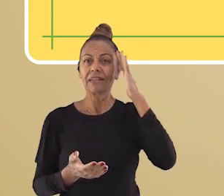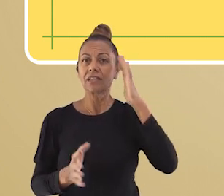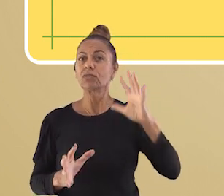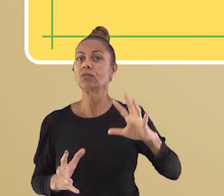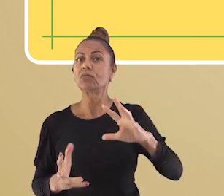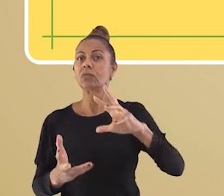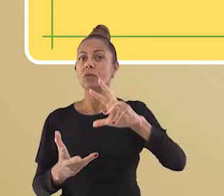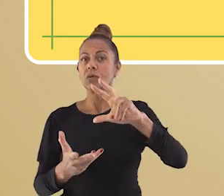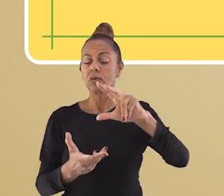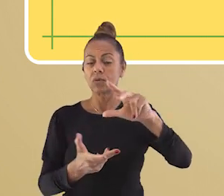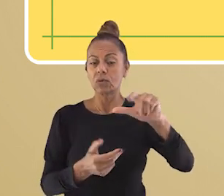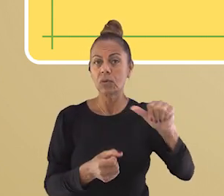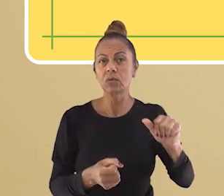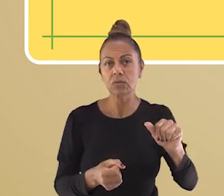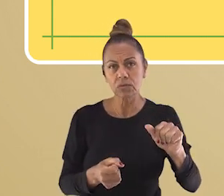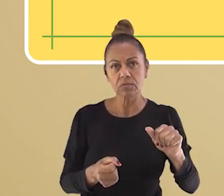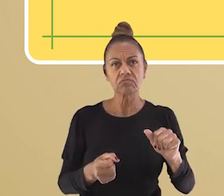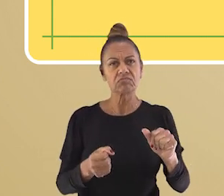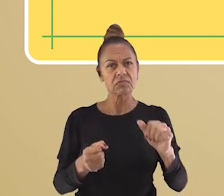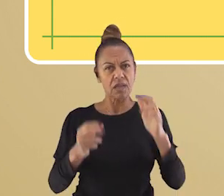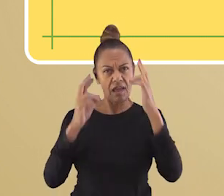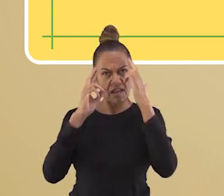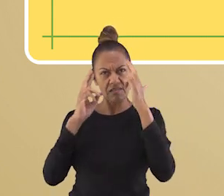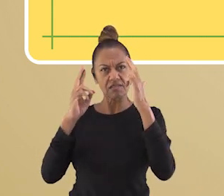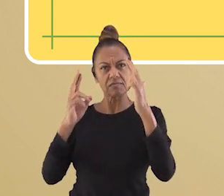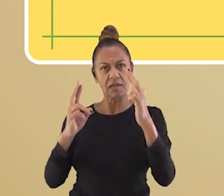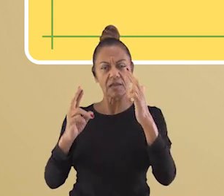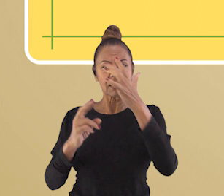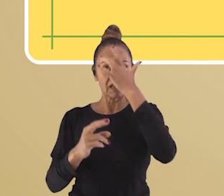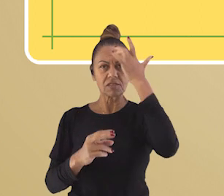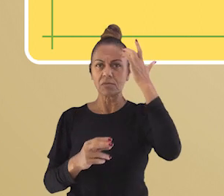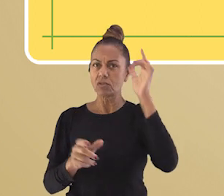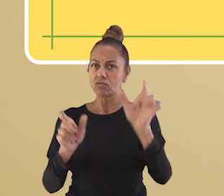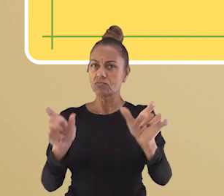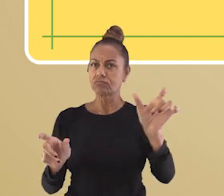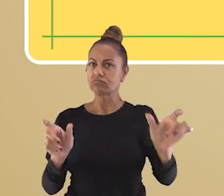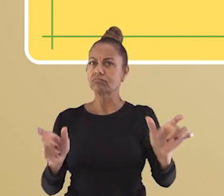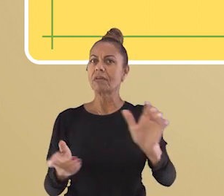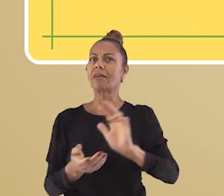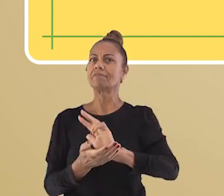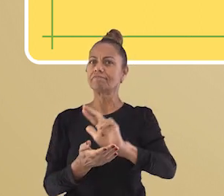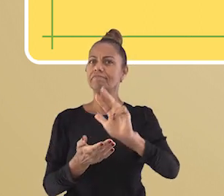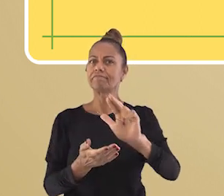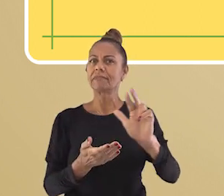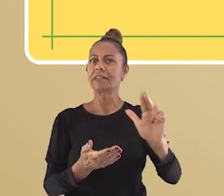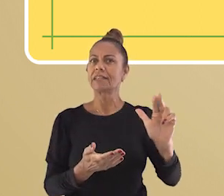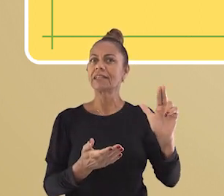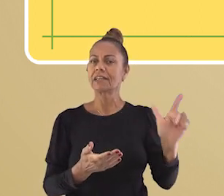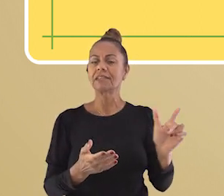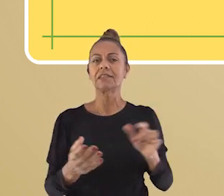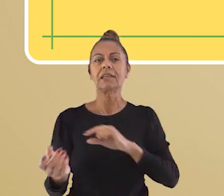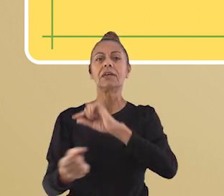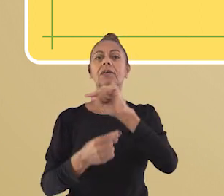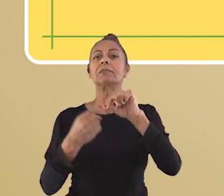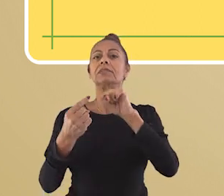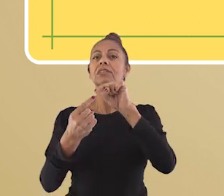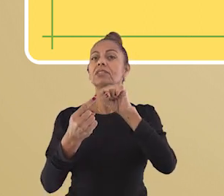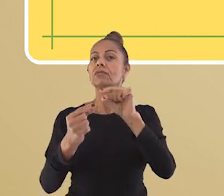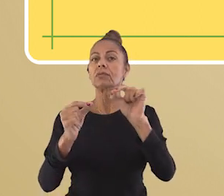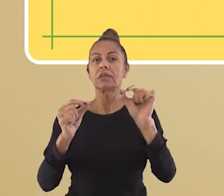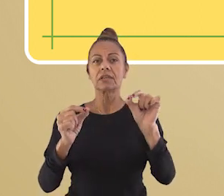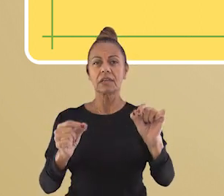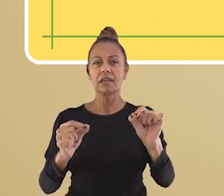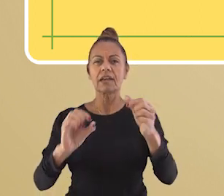mundial, defendendo o princípio do respeito às diferenças. E como objetivo, identificar com os